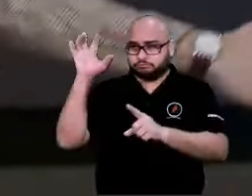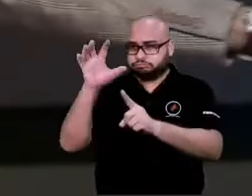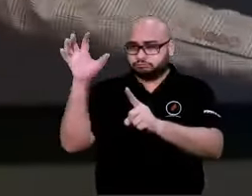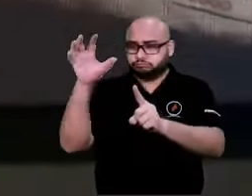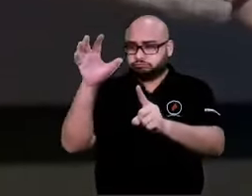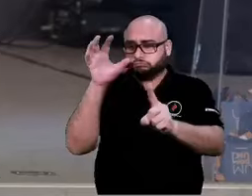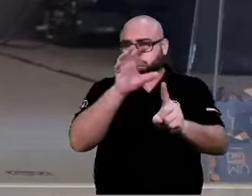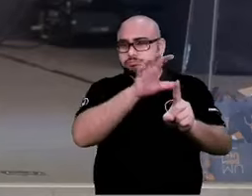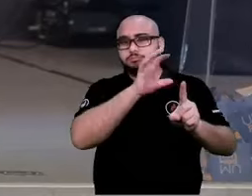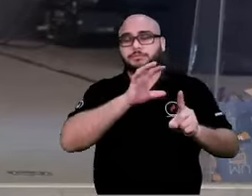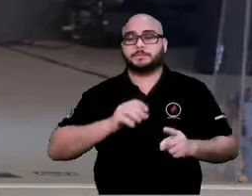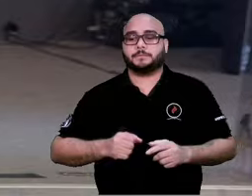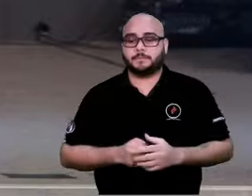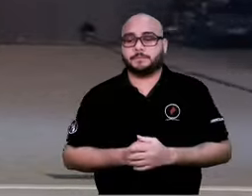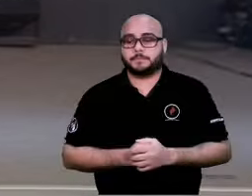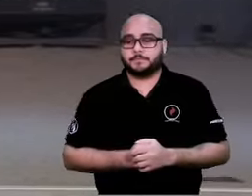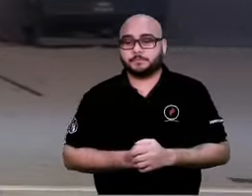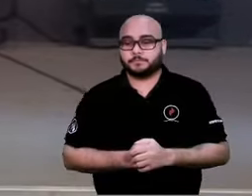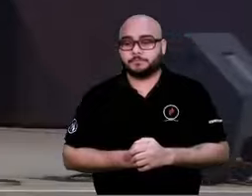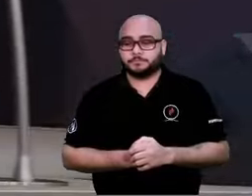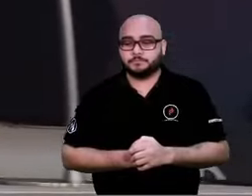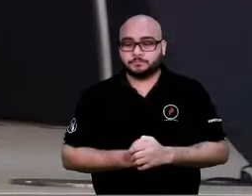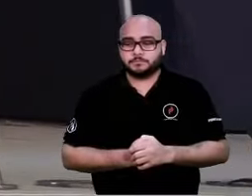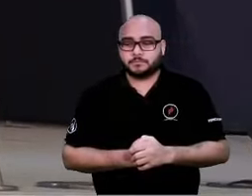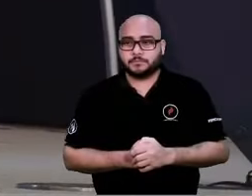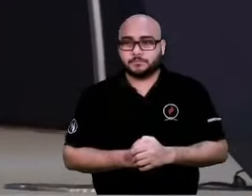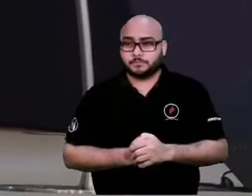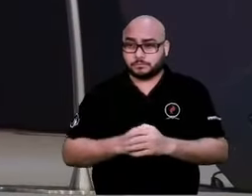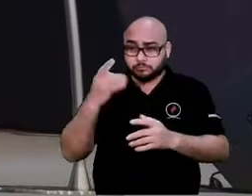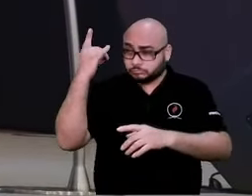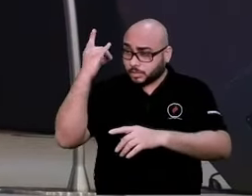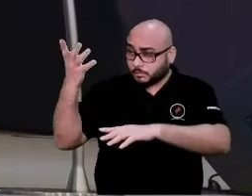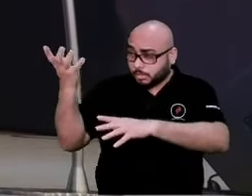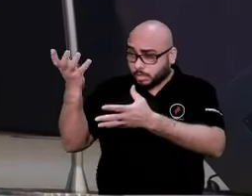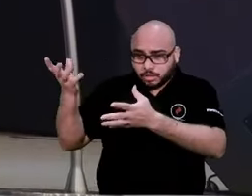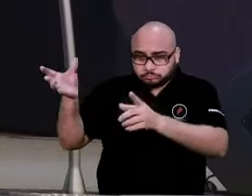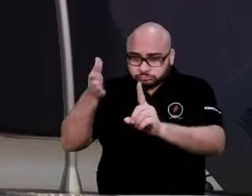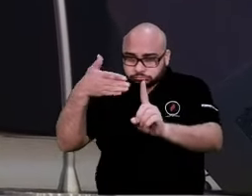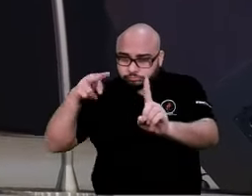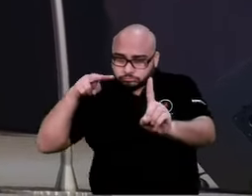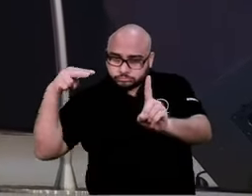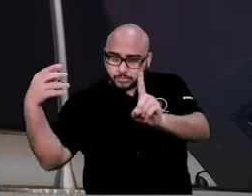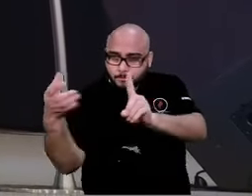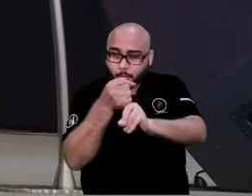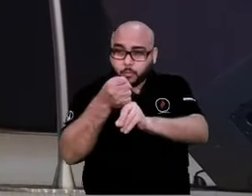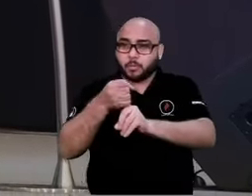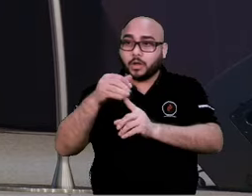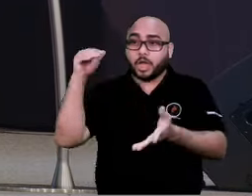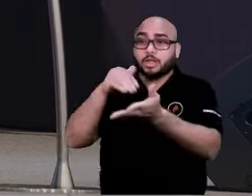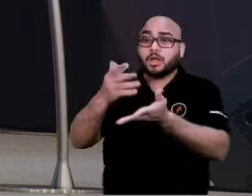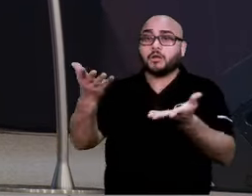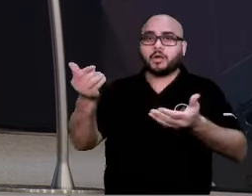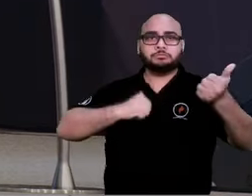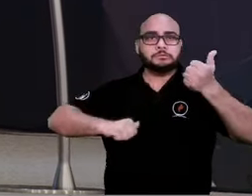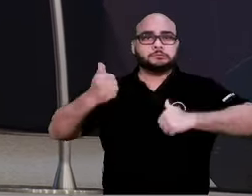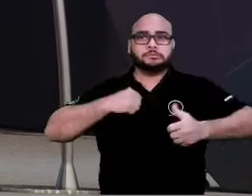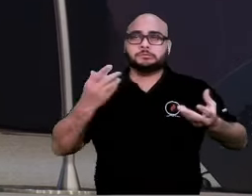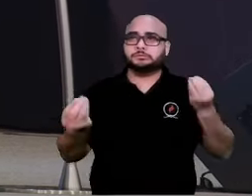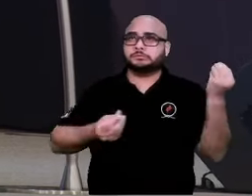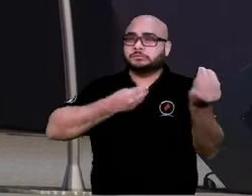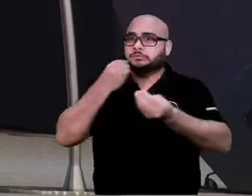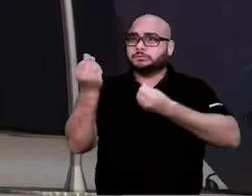fechar o cerco, vou tomar tudo. E quando alguém estiver desesperado, vai lembrar: só tem